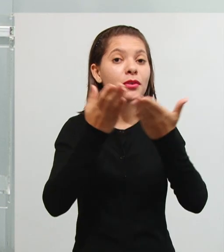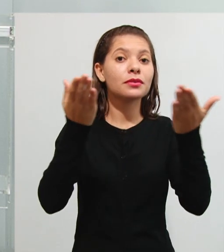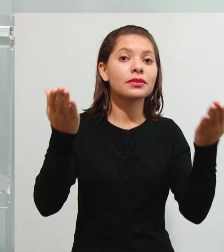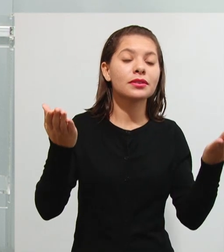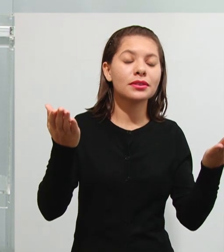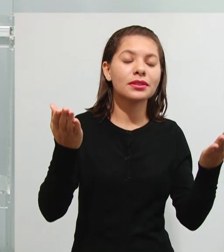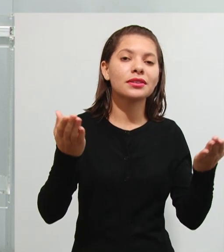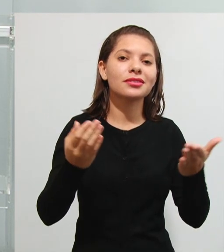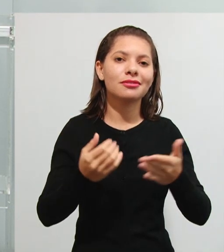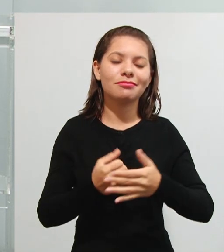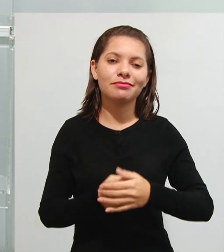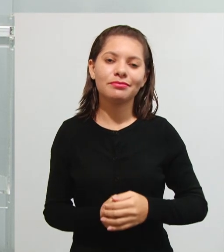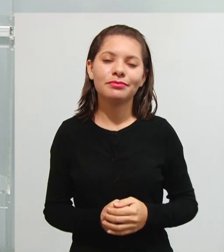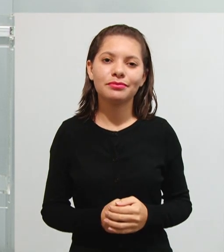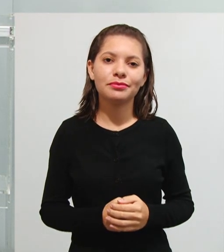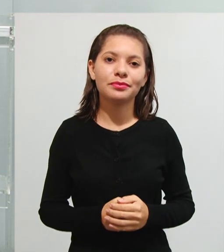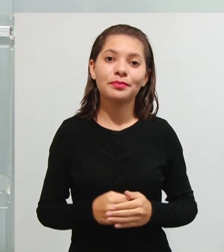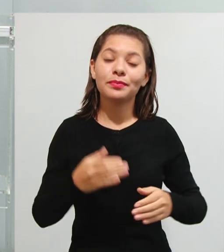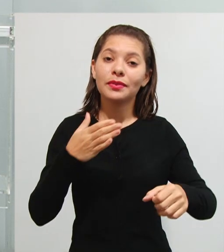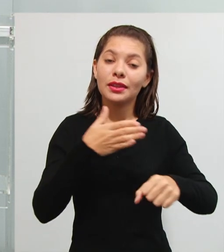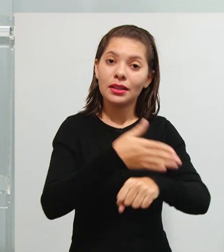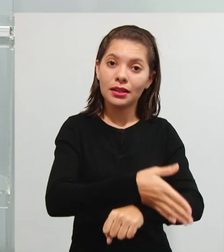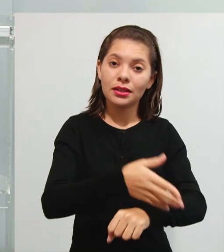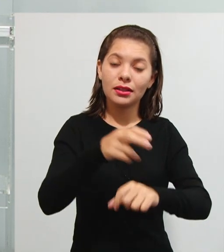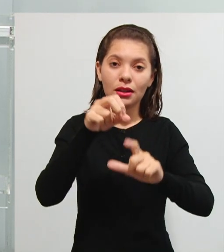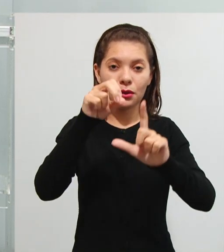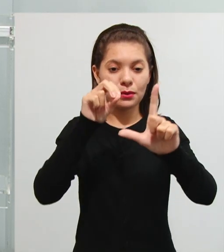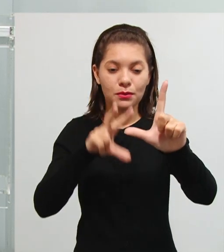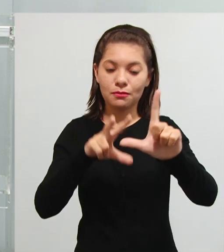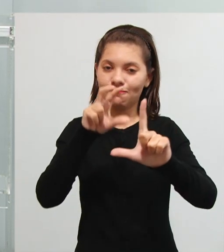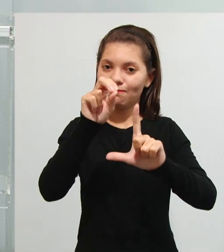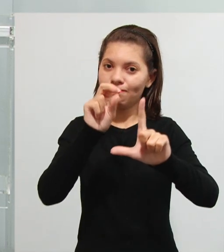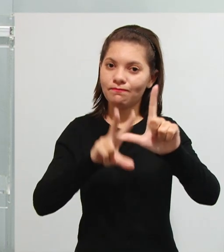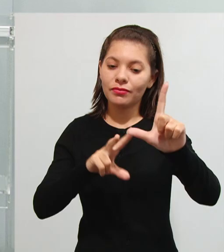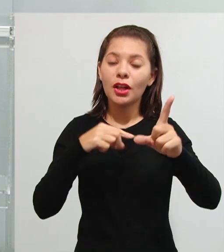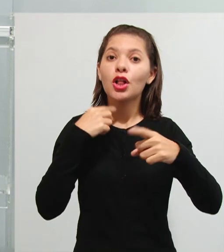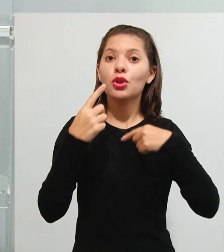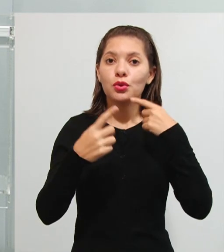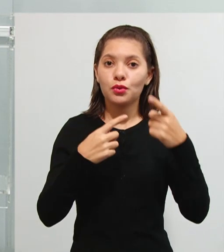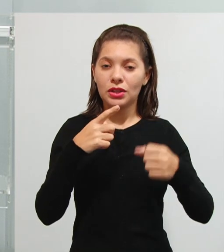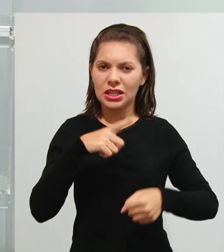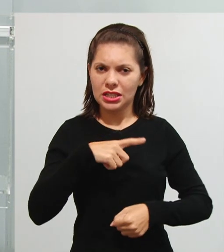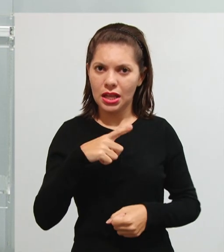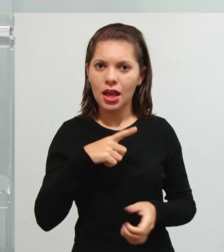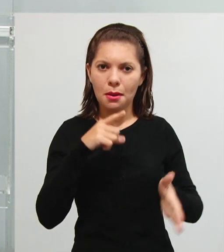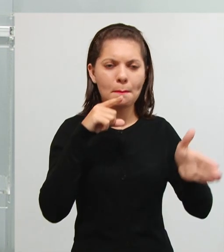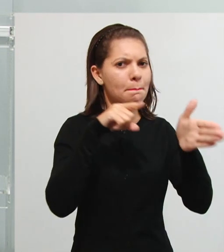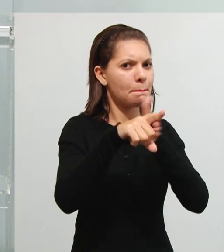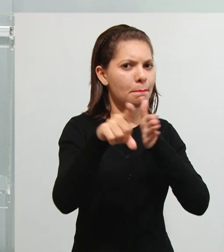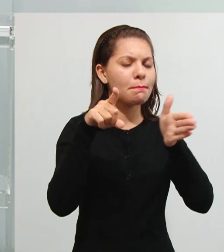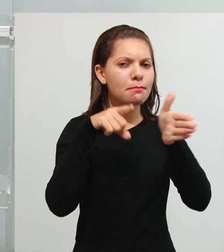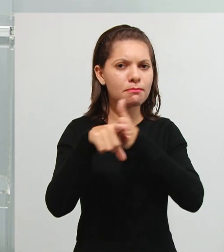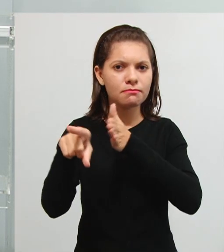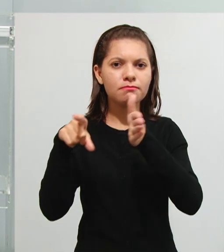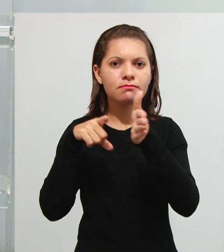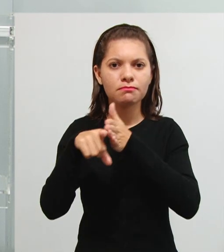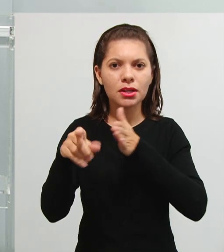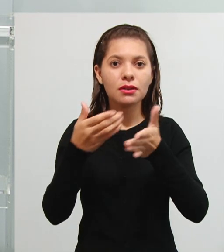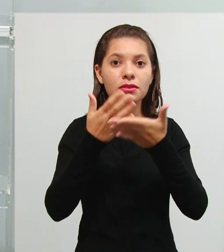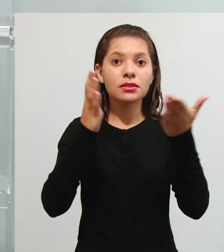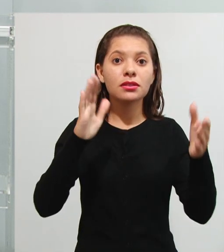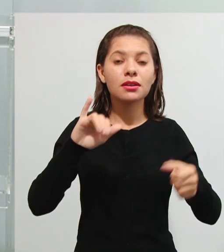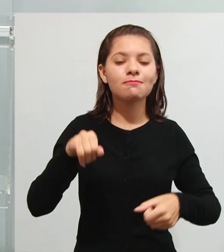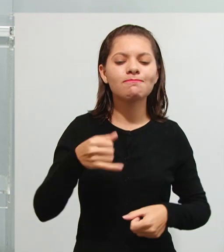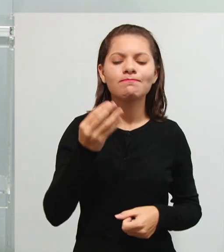acompanharem né entrem no ava tirem dúvidas façam perguntas para que vocês possam aproveitar